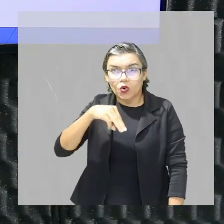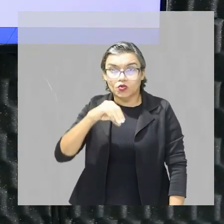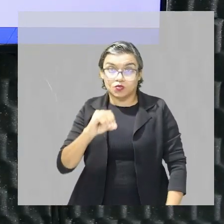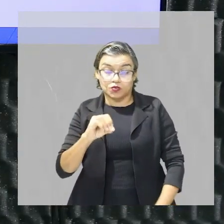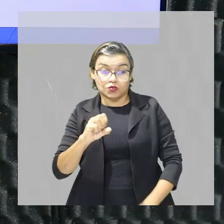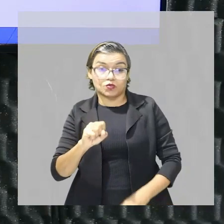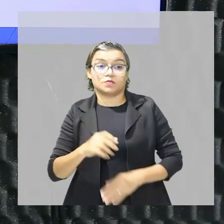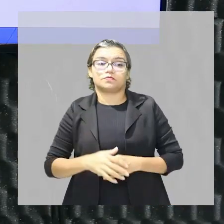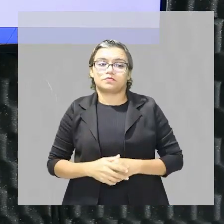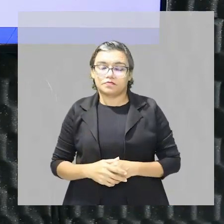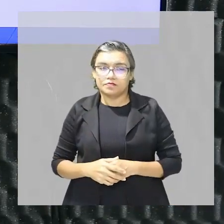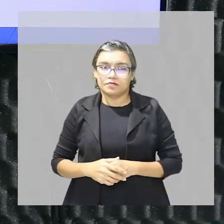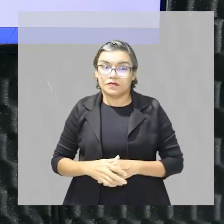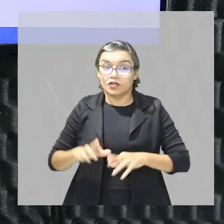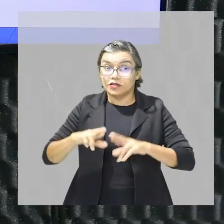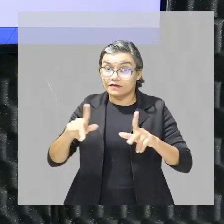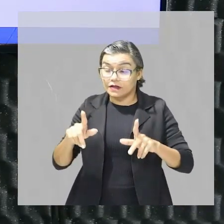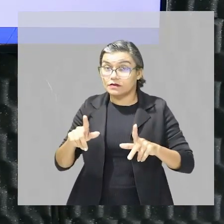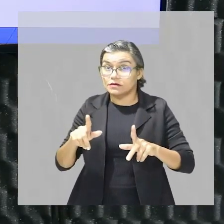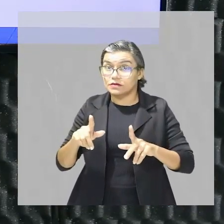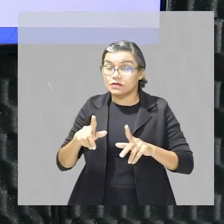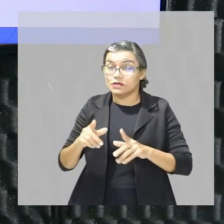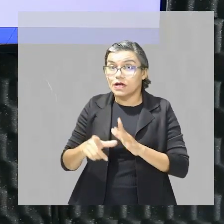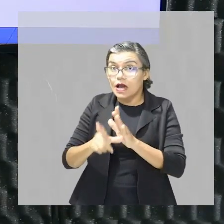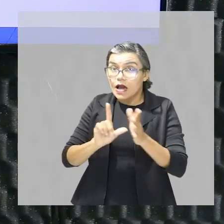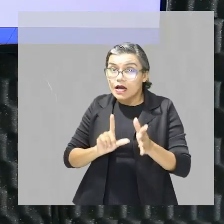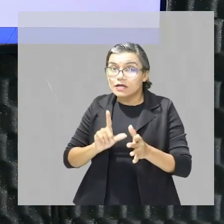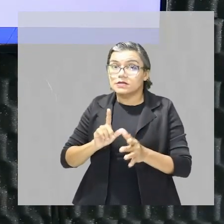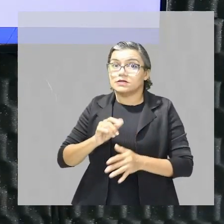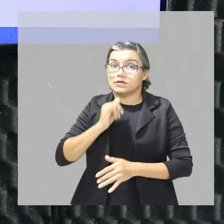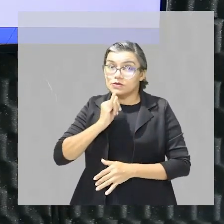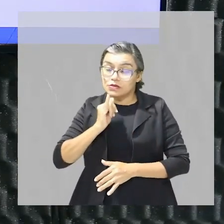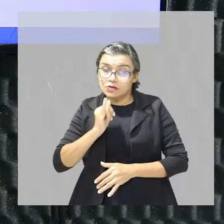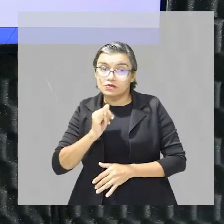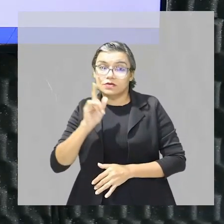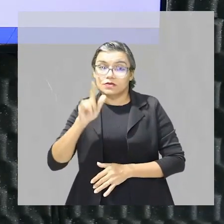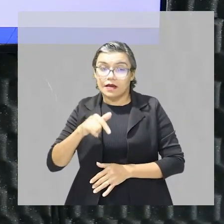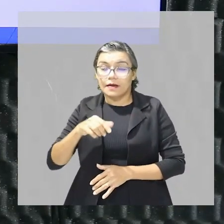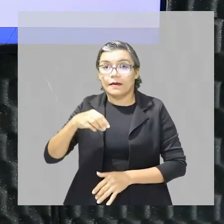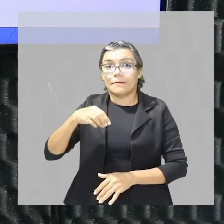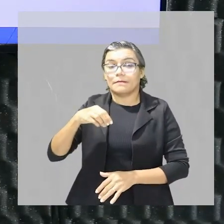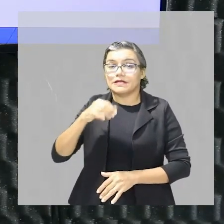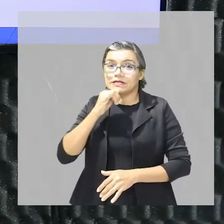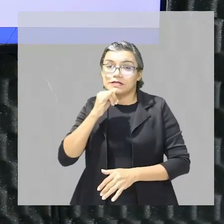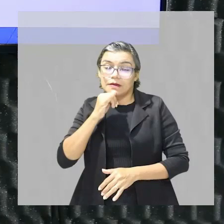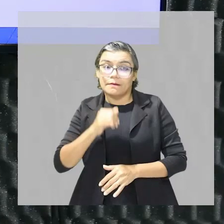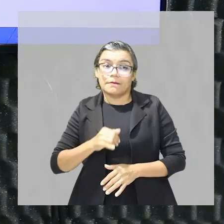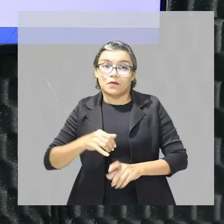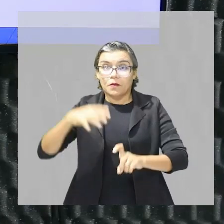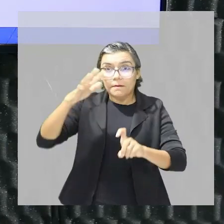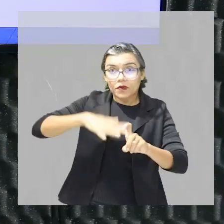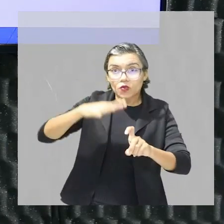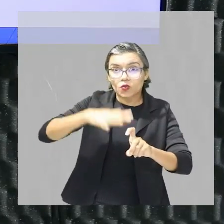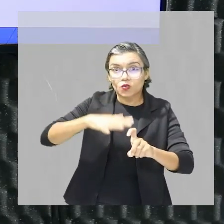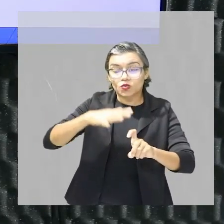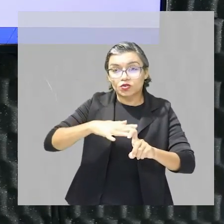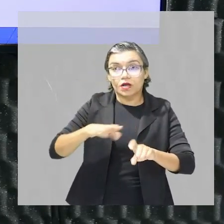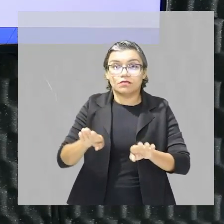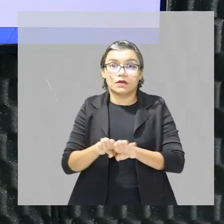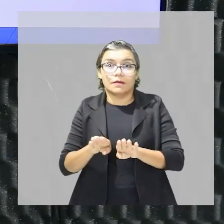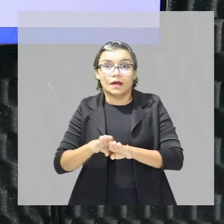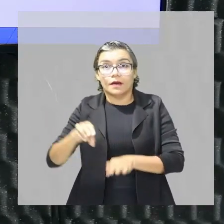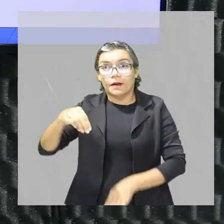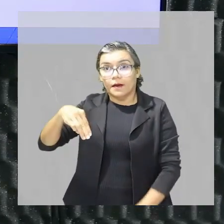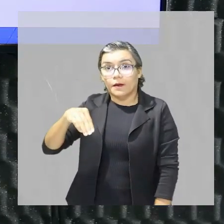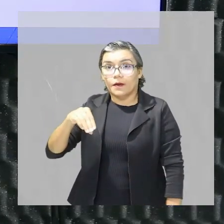do discurso anterior que é uma mitologia então nós temos essa diferença Mitologia e cosmologia no